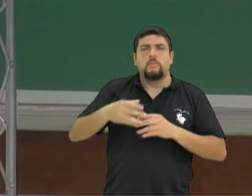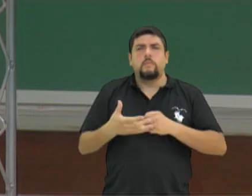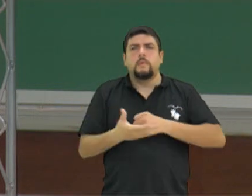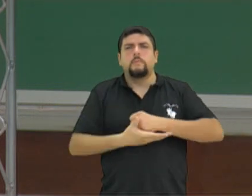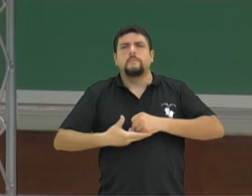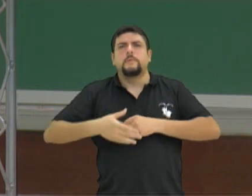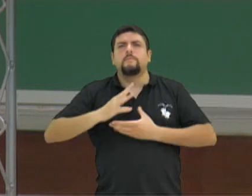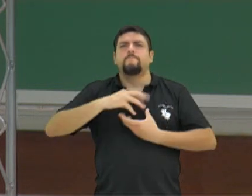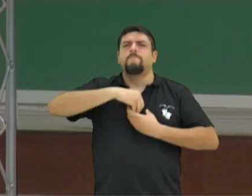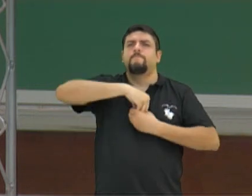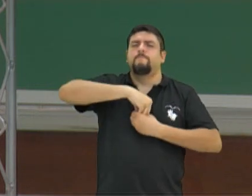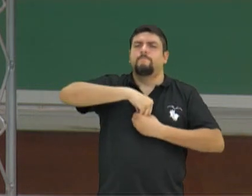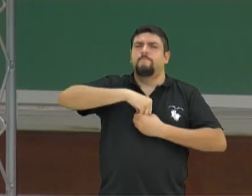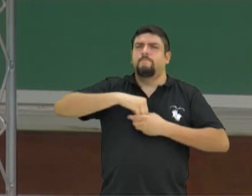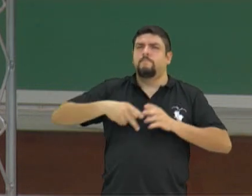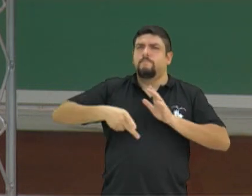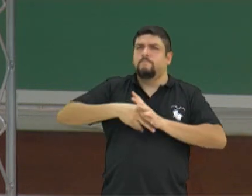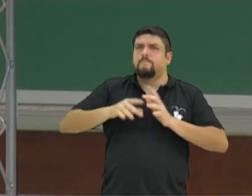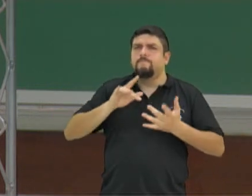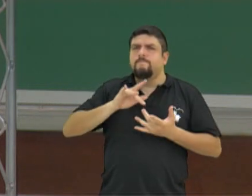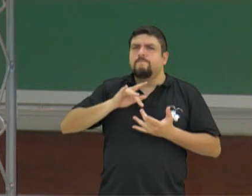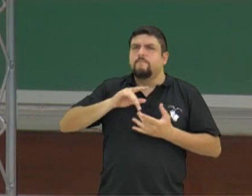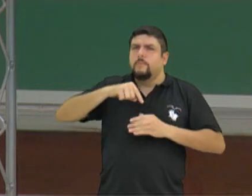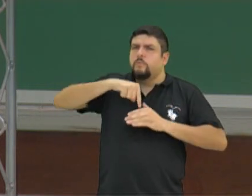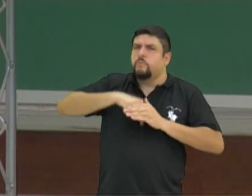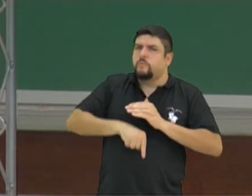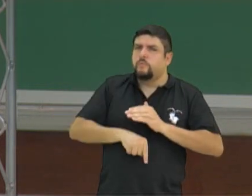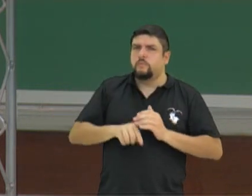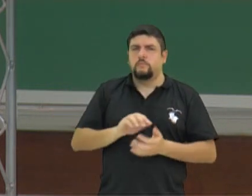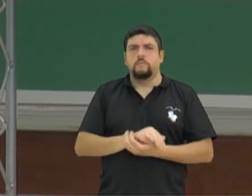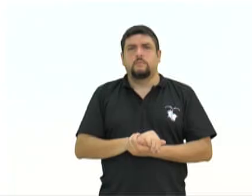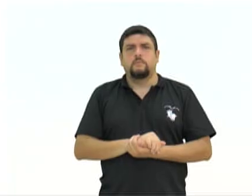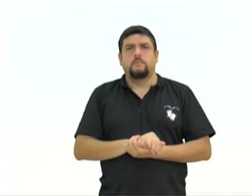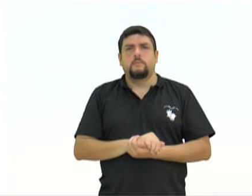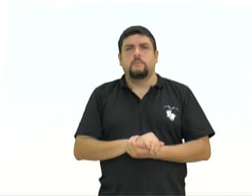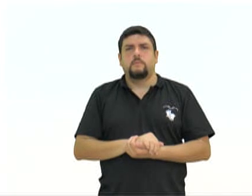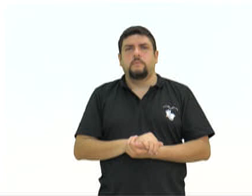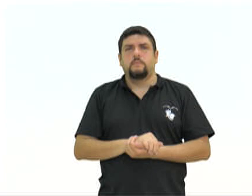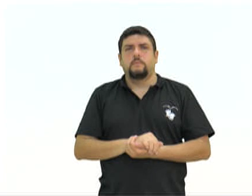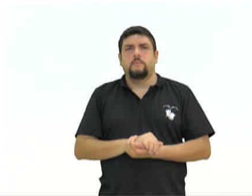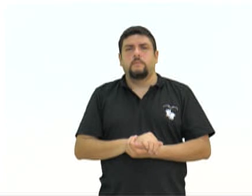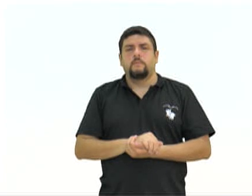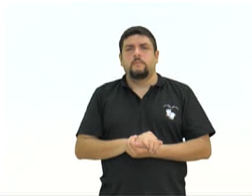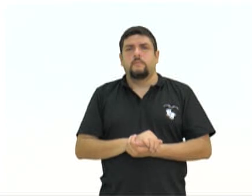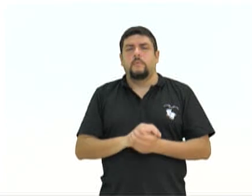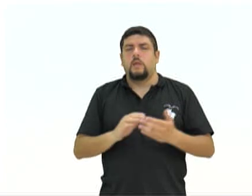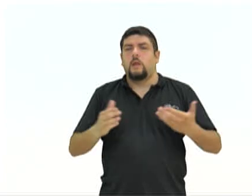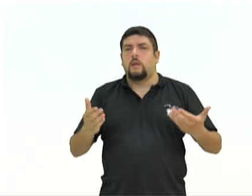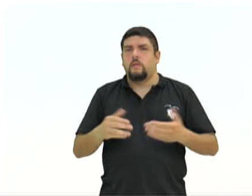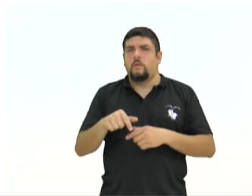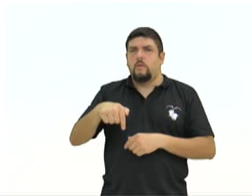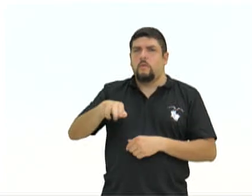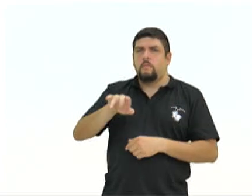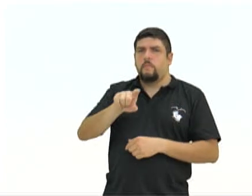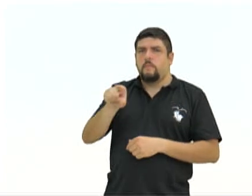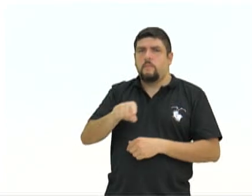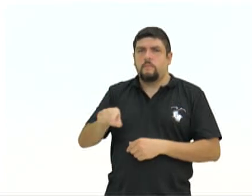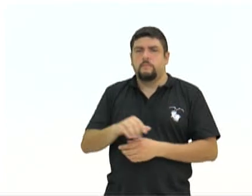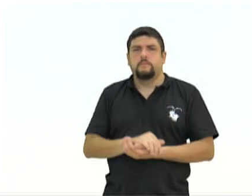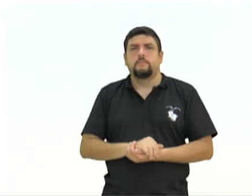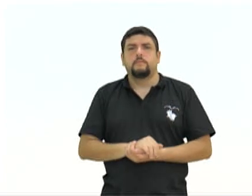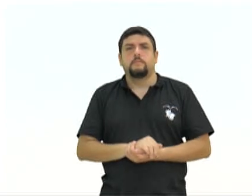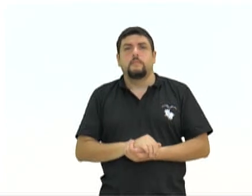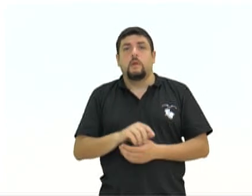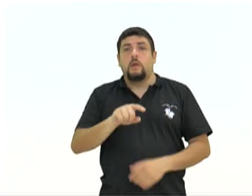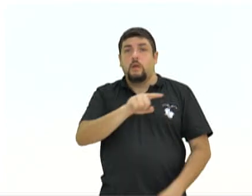sua natureza íntima. Ok? Vamos para mais um quiz? Então, observem aqui mais um fragmento do texto.